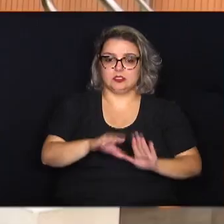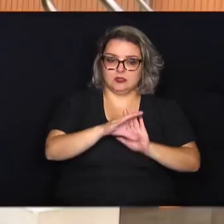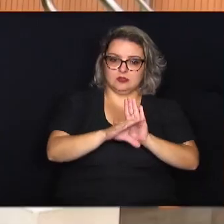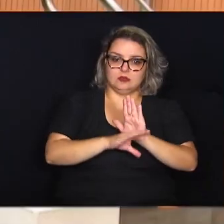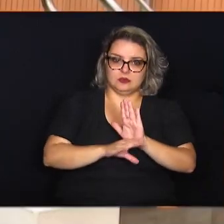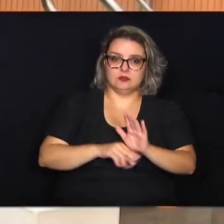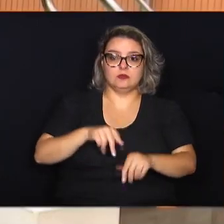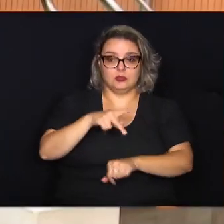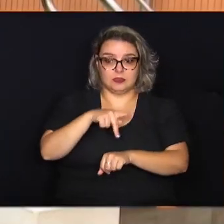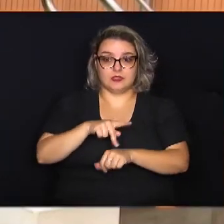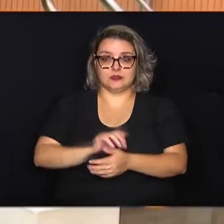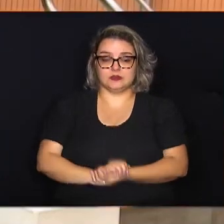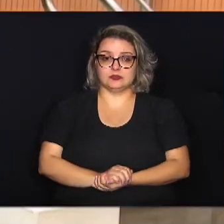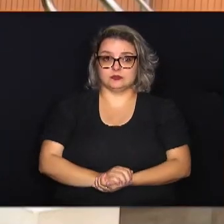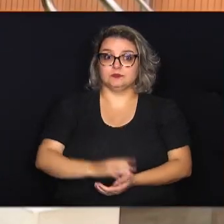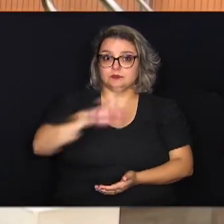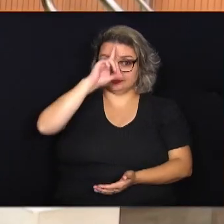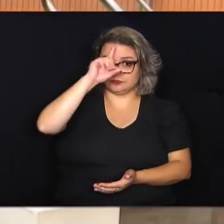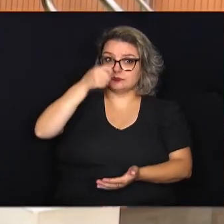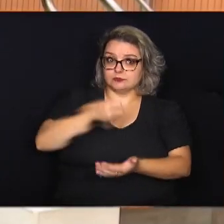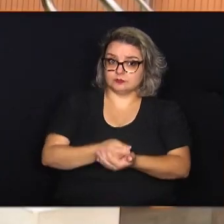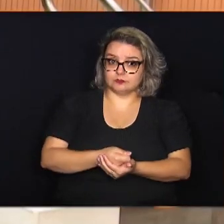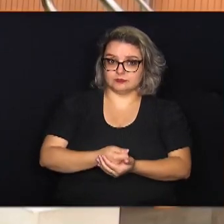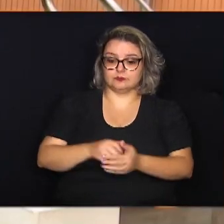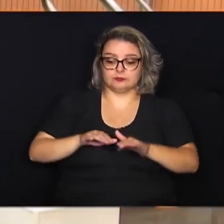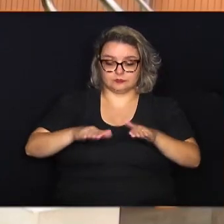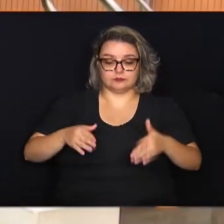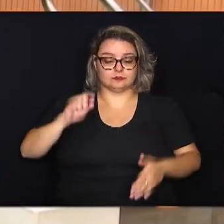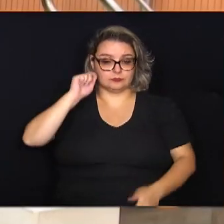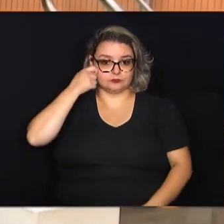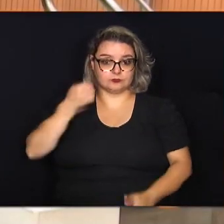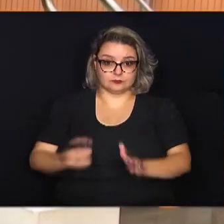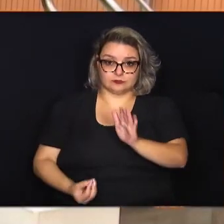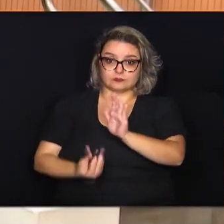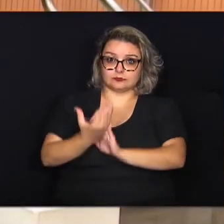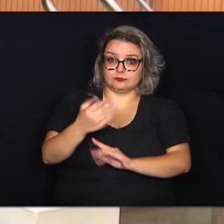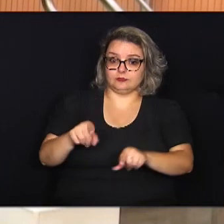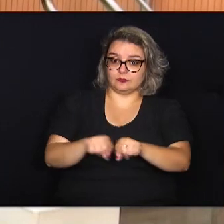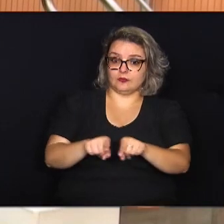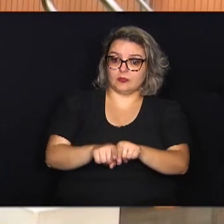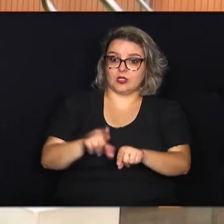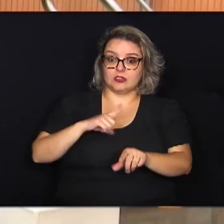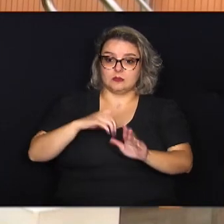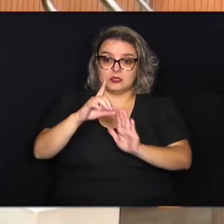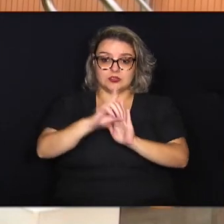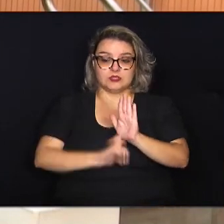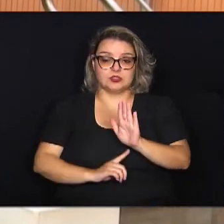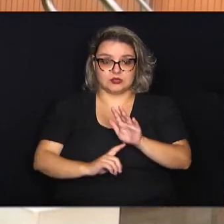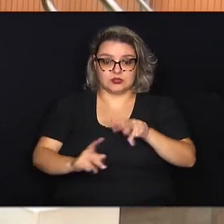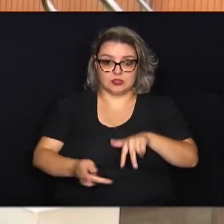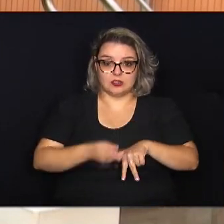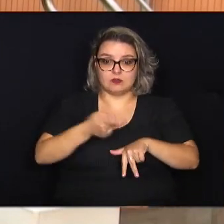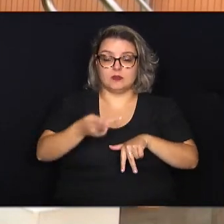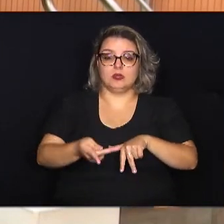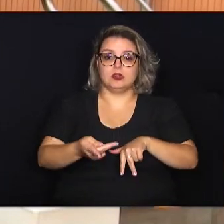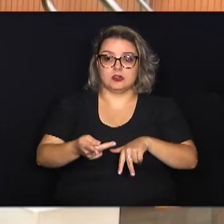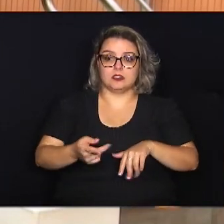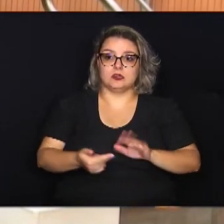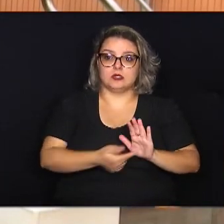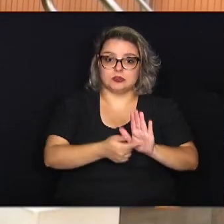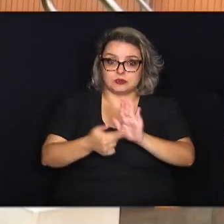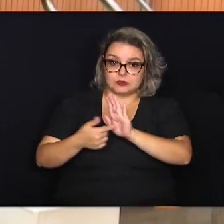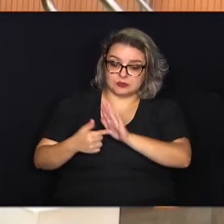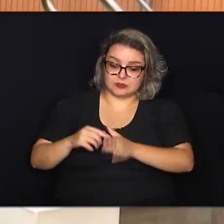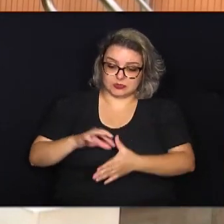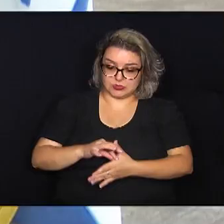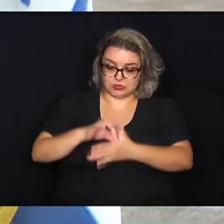o país. Com esta decisão, a bancada negra instituída também terá direito à palavra nas manifestações de liderança